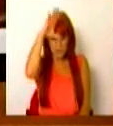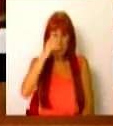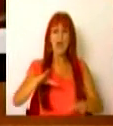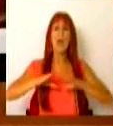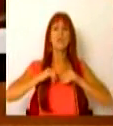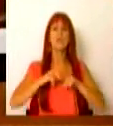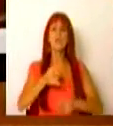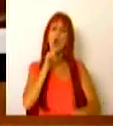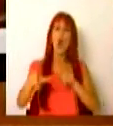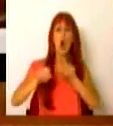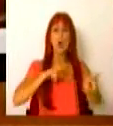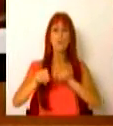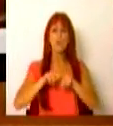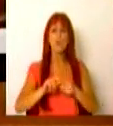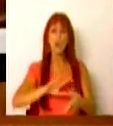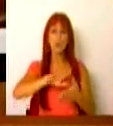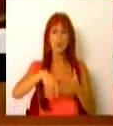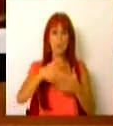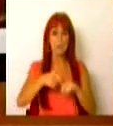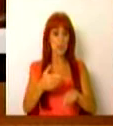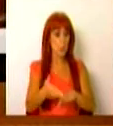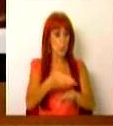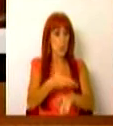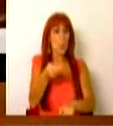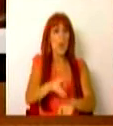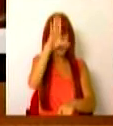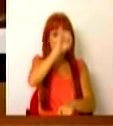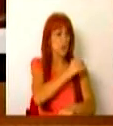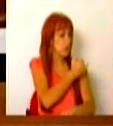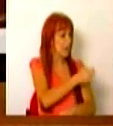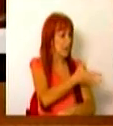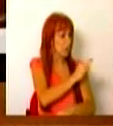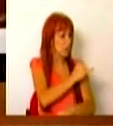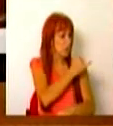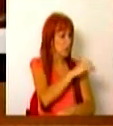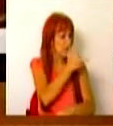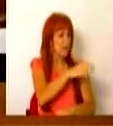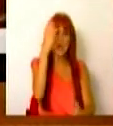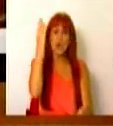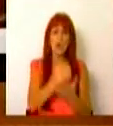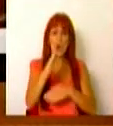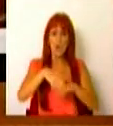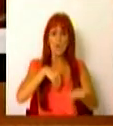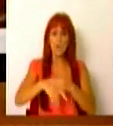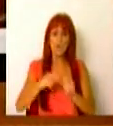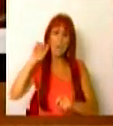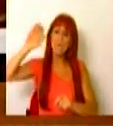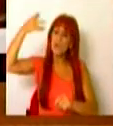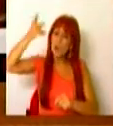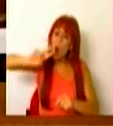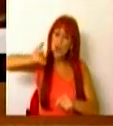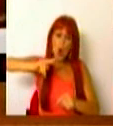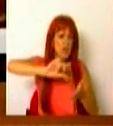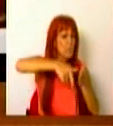assumiu as opções de planeamento do Governo anterior para o horizonte 2014-2020, tendo apenas procedido à priorização de